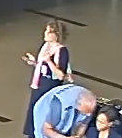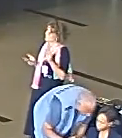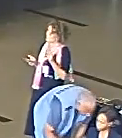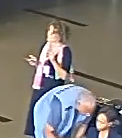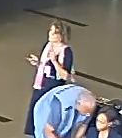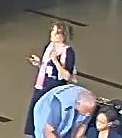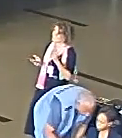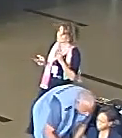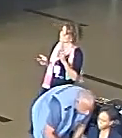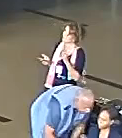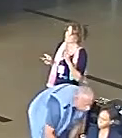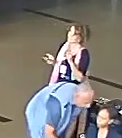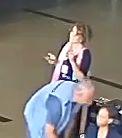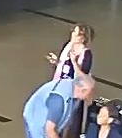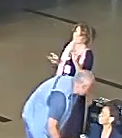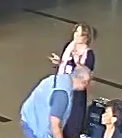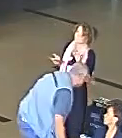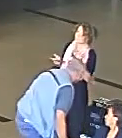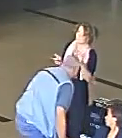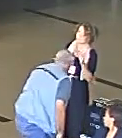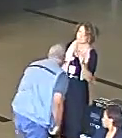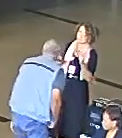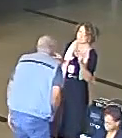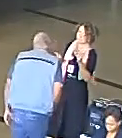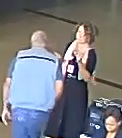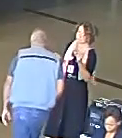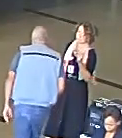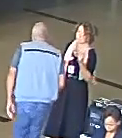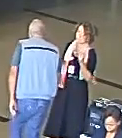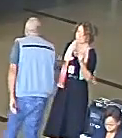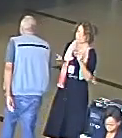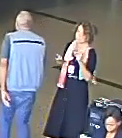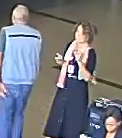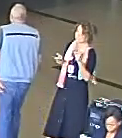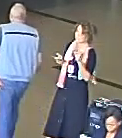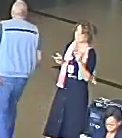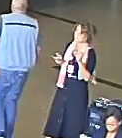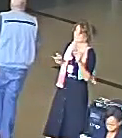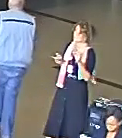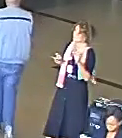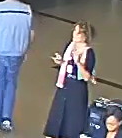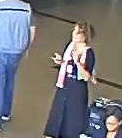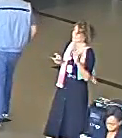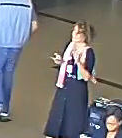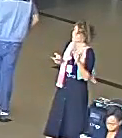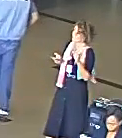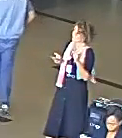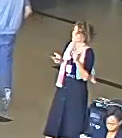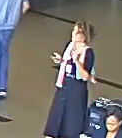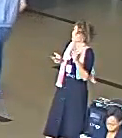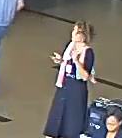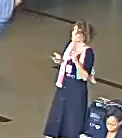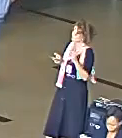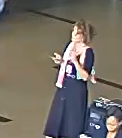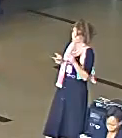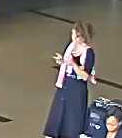positivo Essa é a audiência saímos em em passeata o ano passado no dia 28 de de julho de